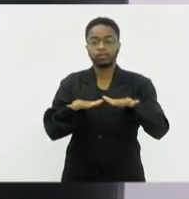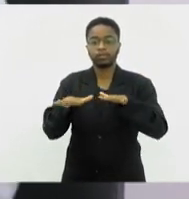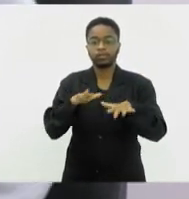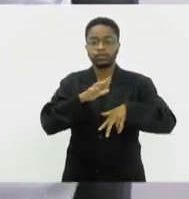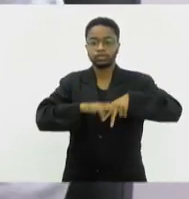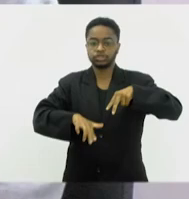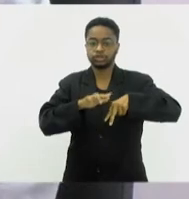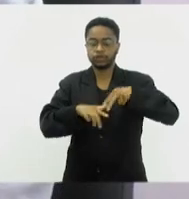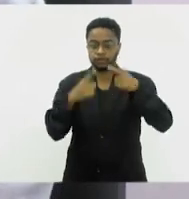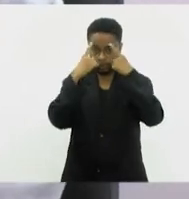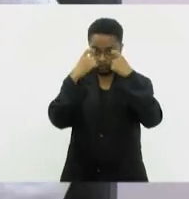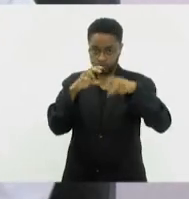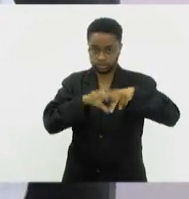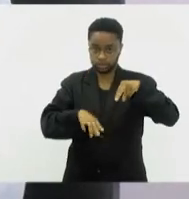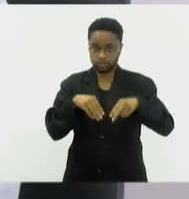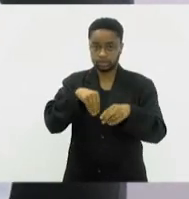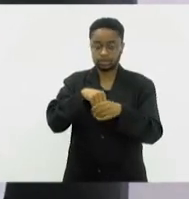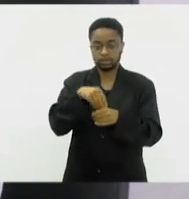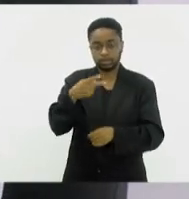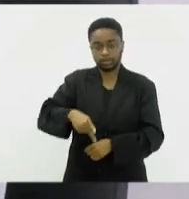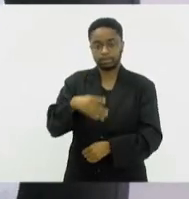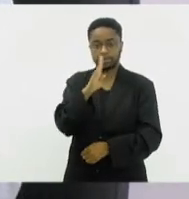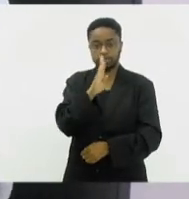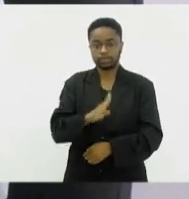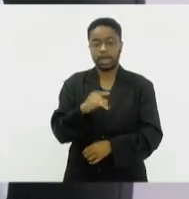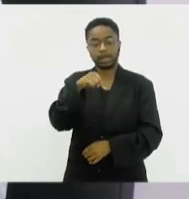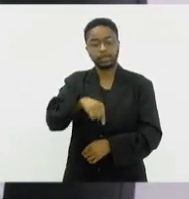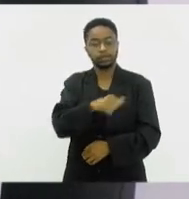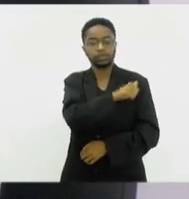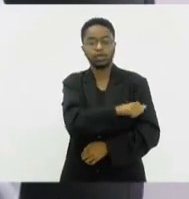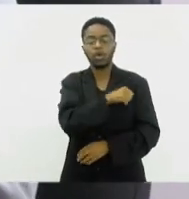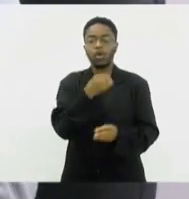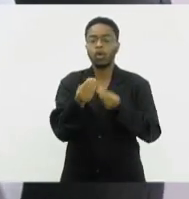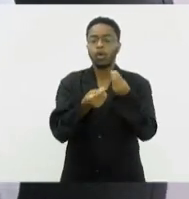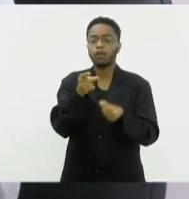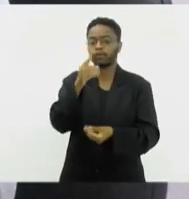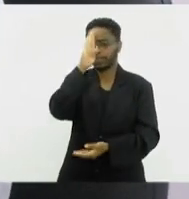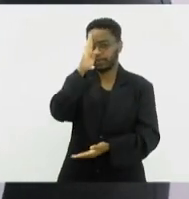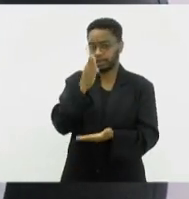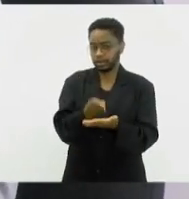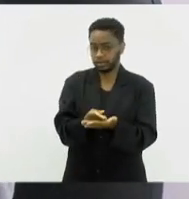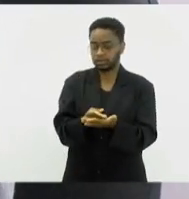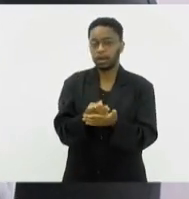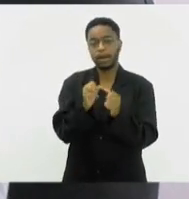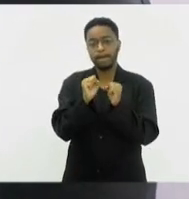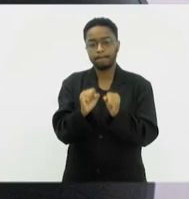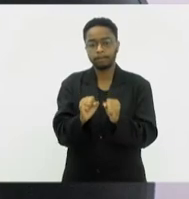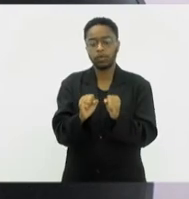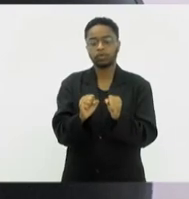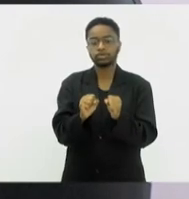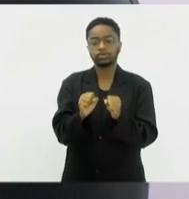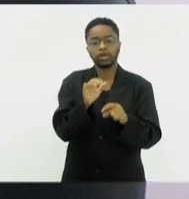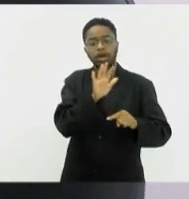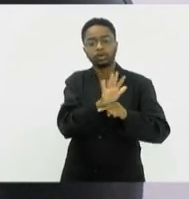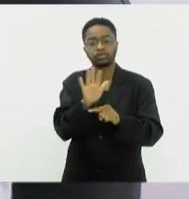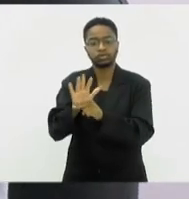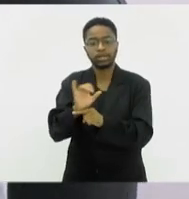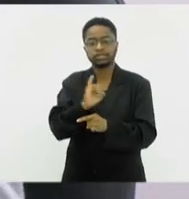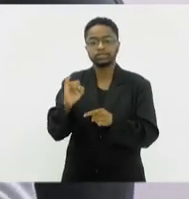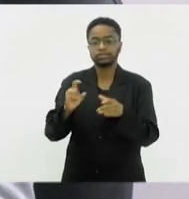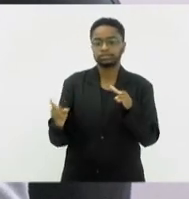Falando dentro do âmbito do Estado do Rio de Janeiro, como você acha que pode agregar, estando no